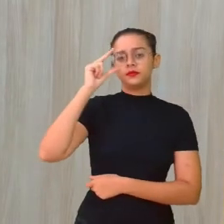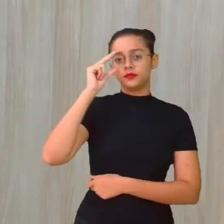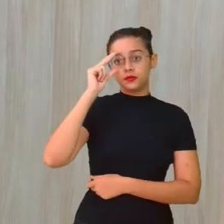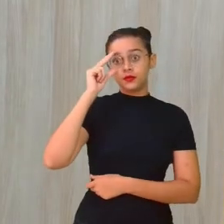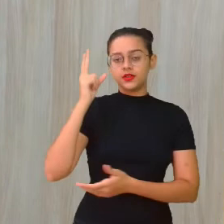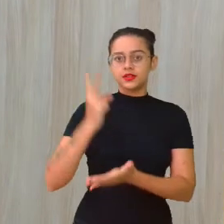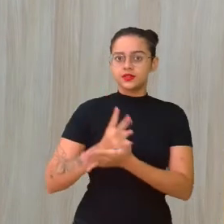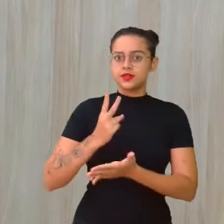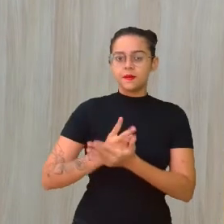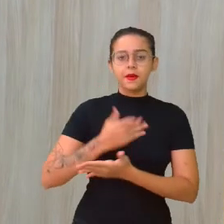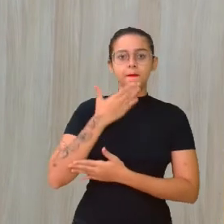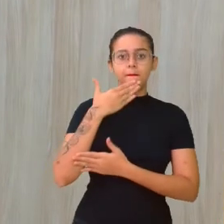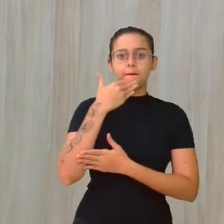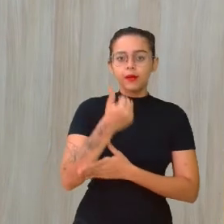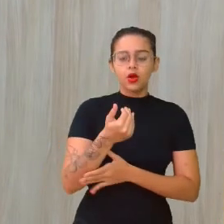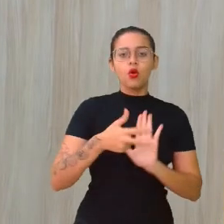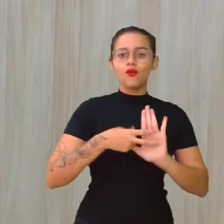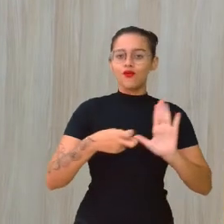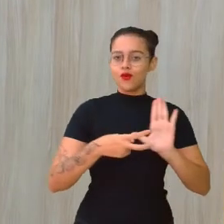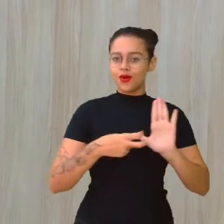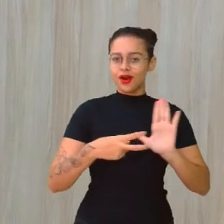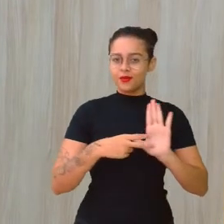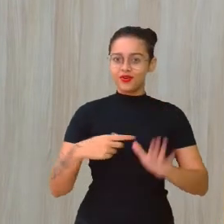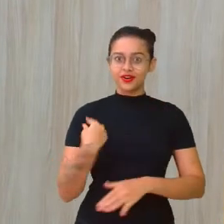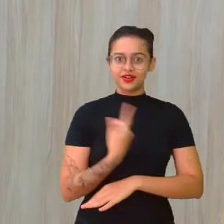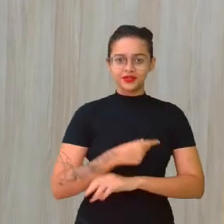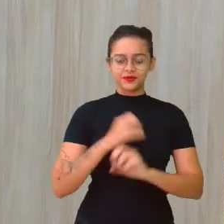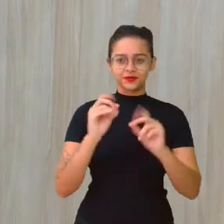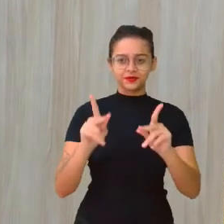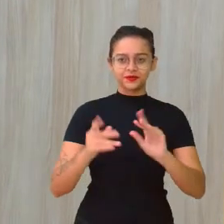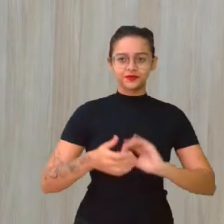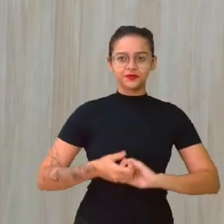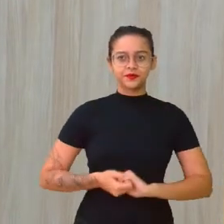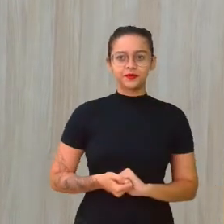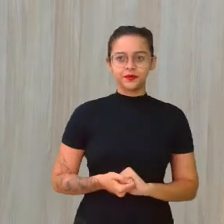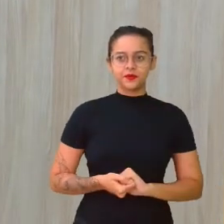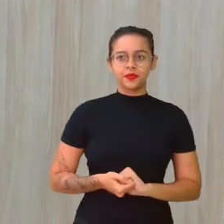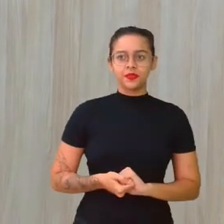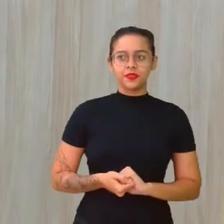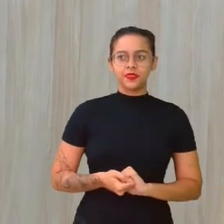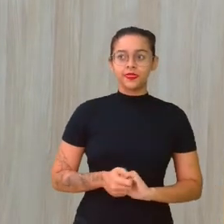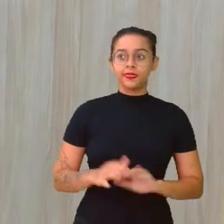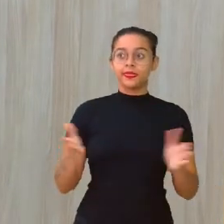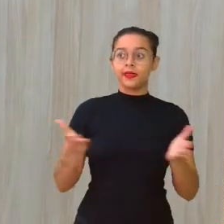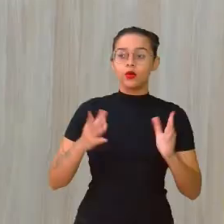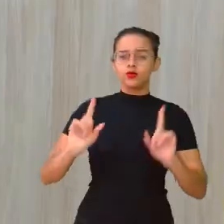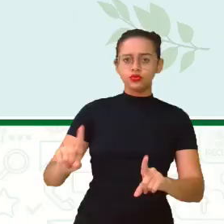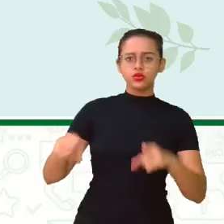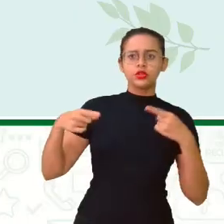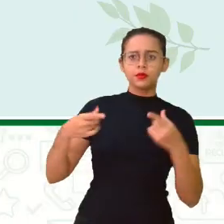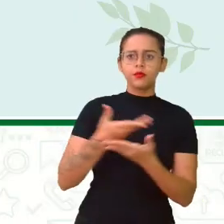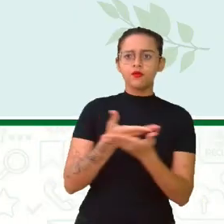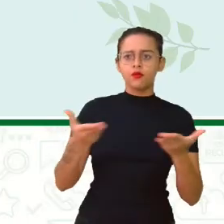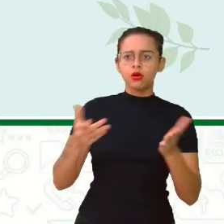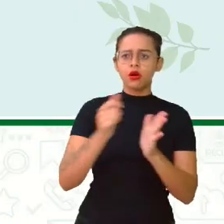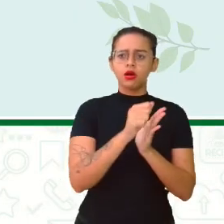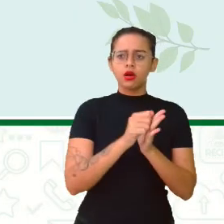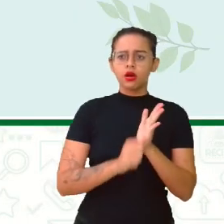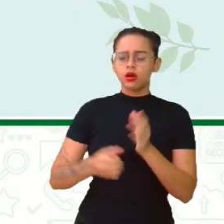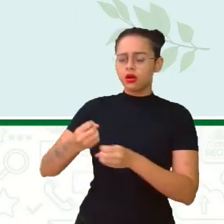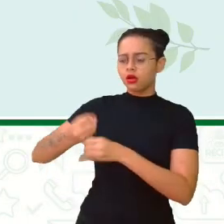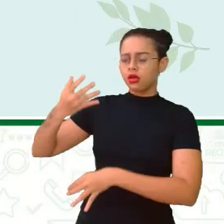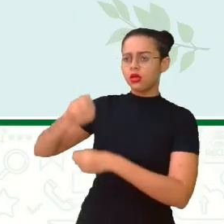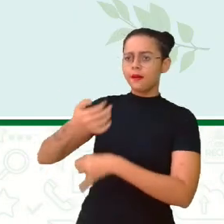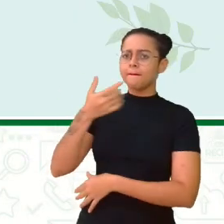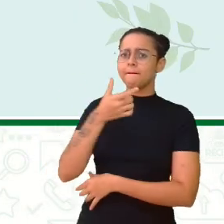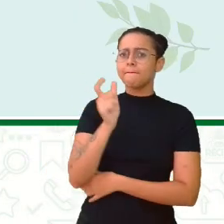sempre melhorando o vocabulário da gente, tá certo? Então, um desafio para vocês. Escrevam no chat